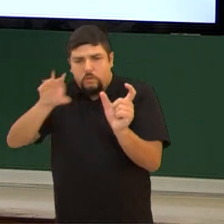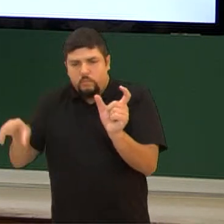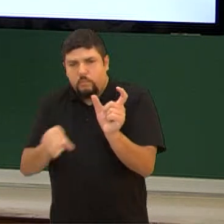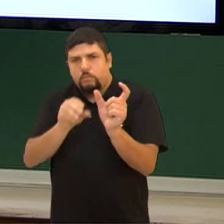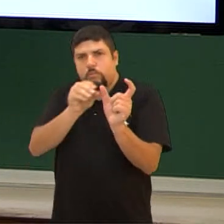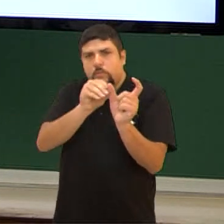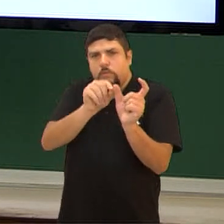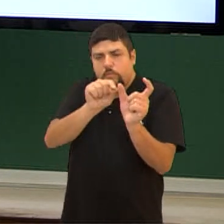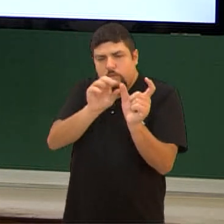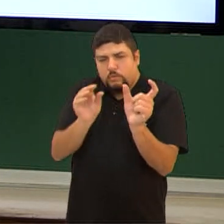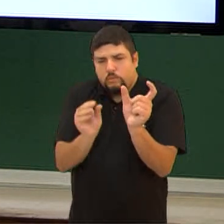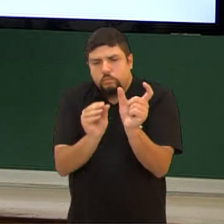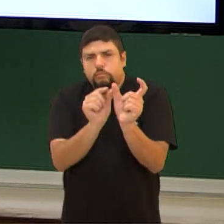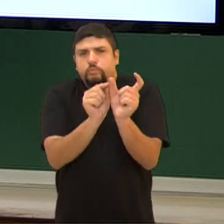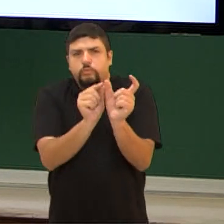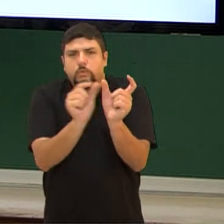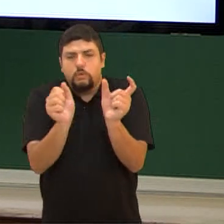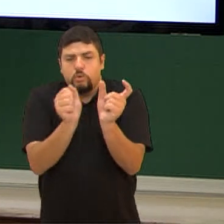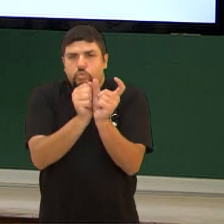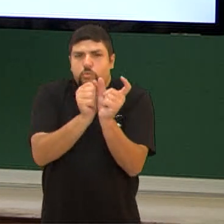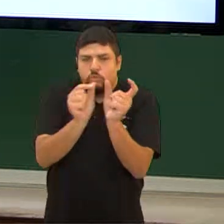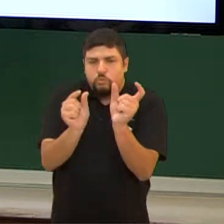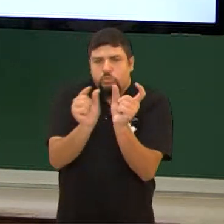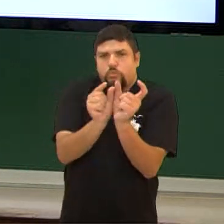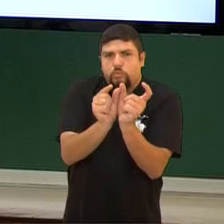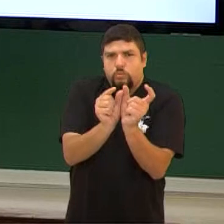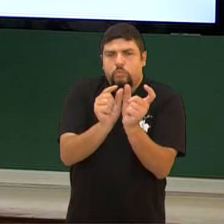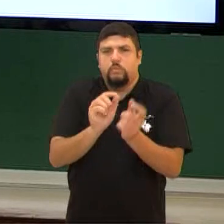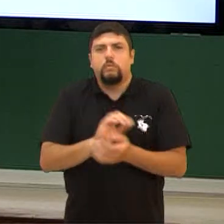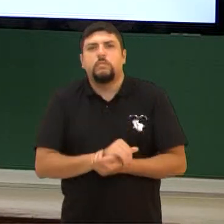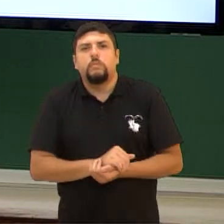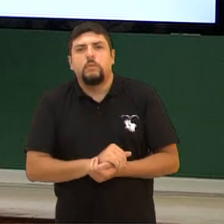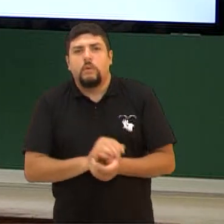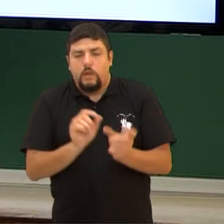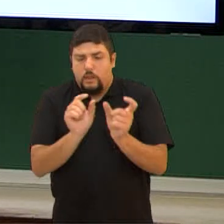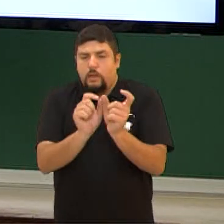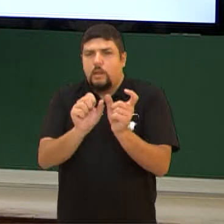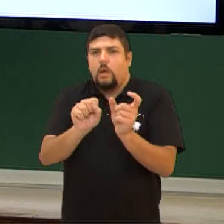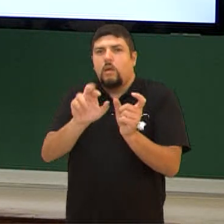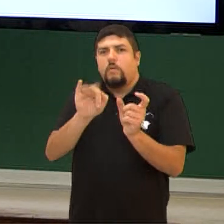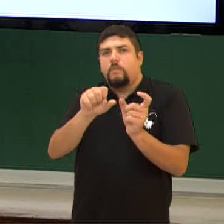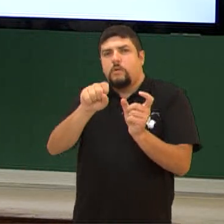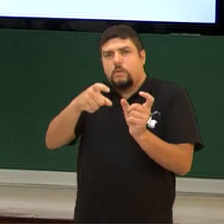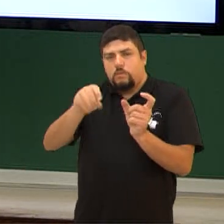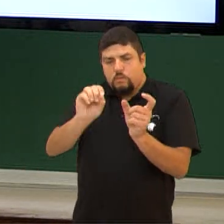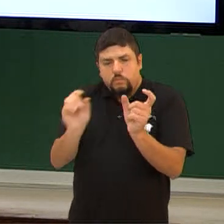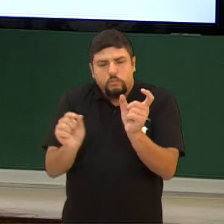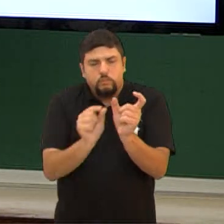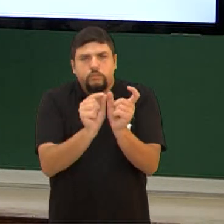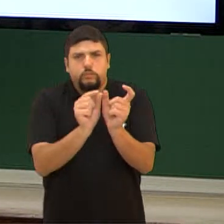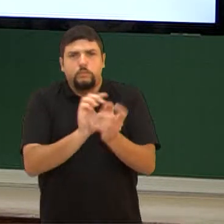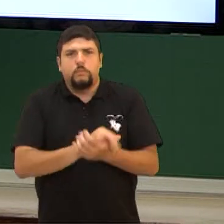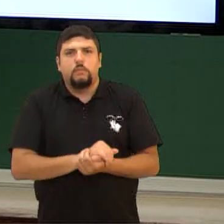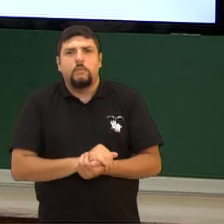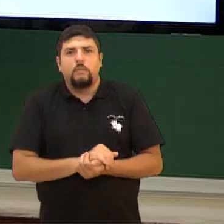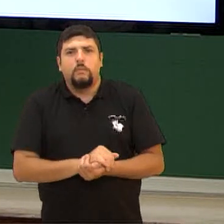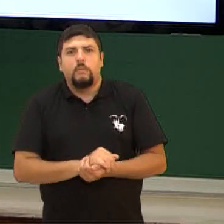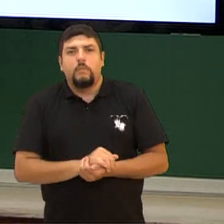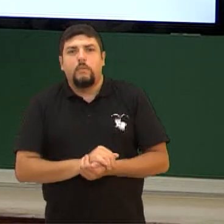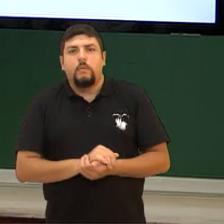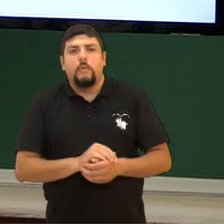uma partícula junto a ela, tá bom? Ali é que está o sufixo. Então, assim, ó, na letra A eu